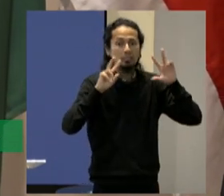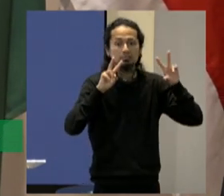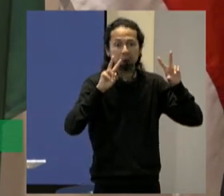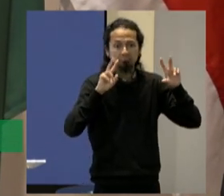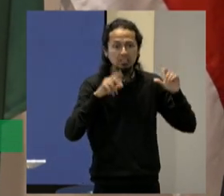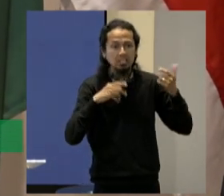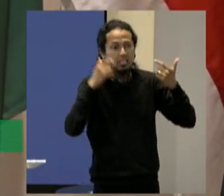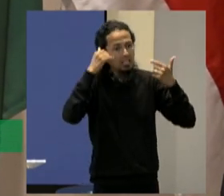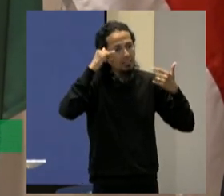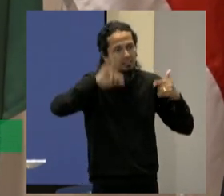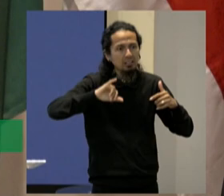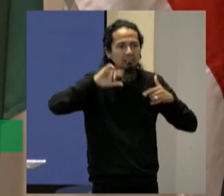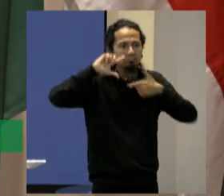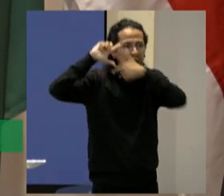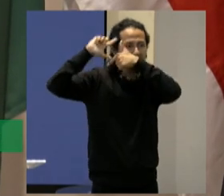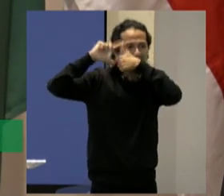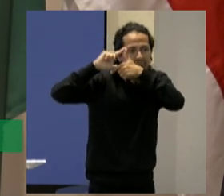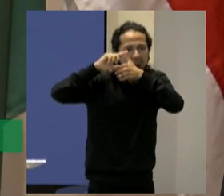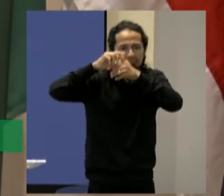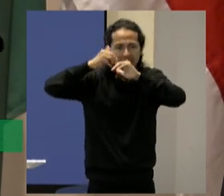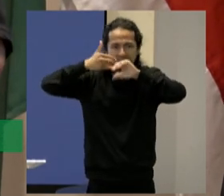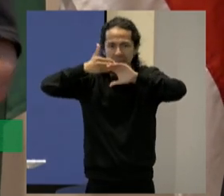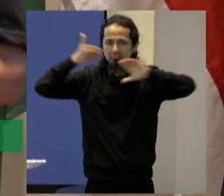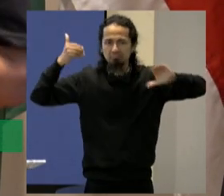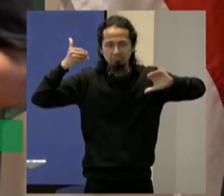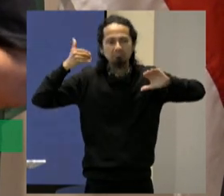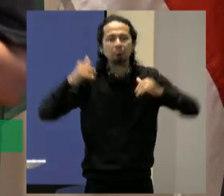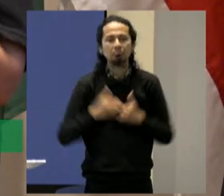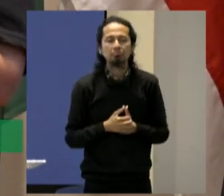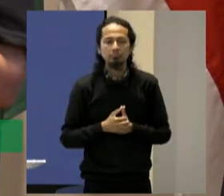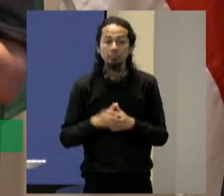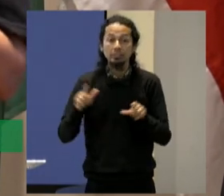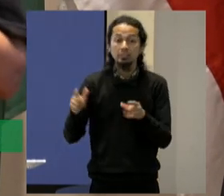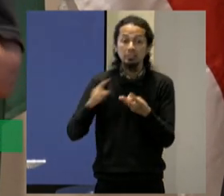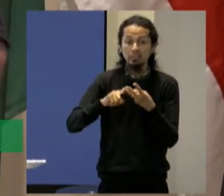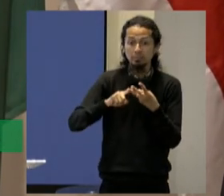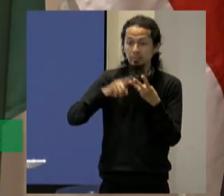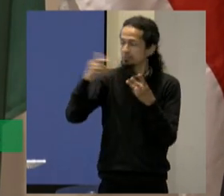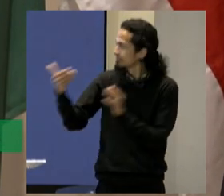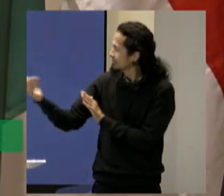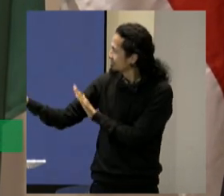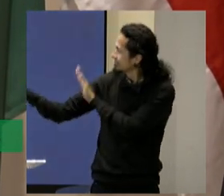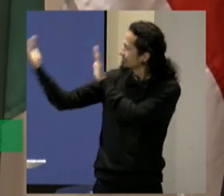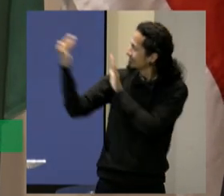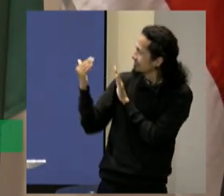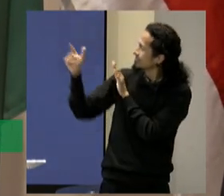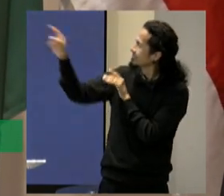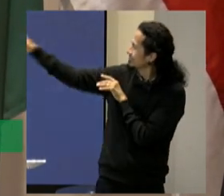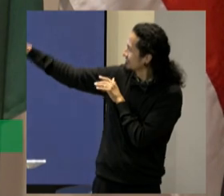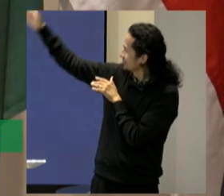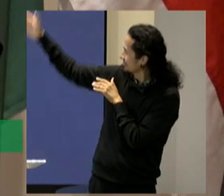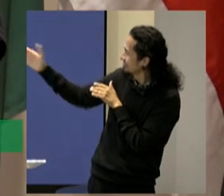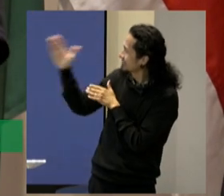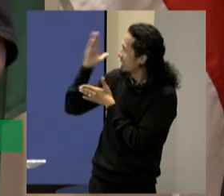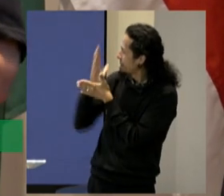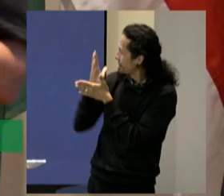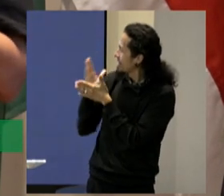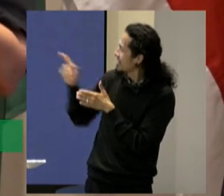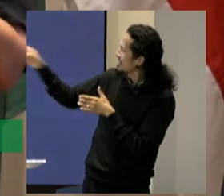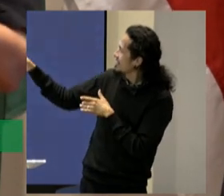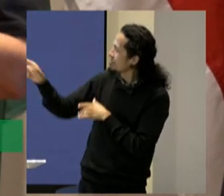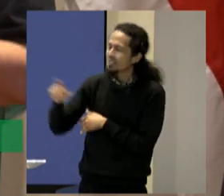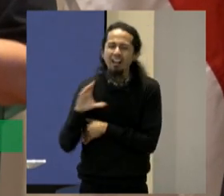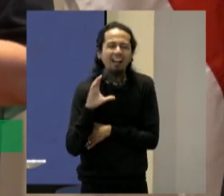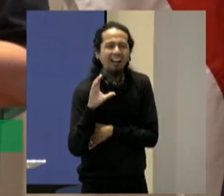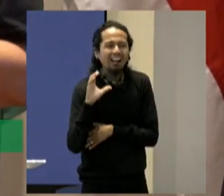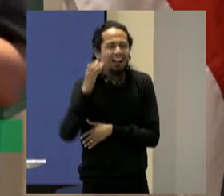formação com a professora doutora Carol Carvalho, que traz para a gente essa importância da história de mulheres negras de